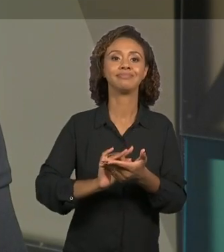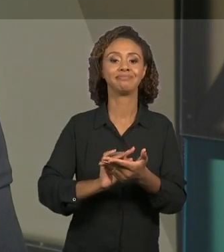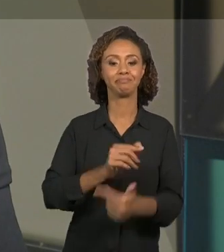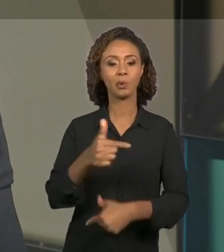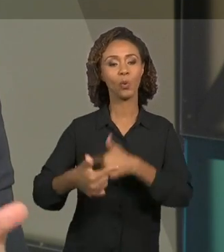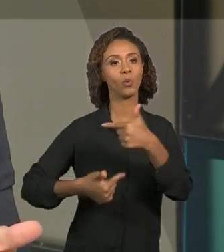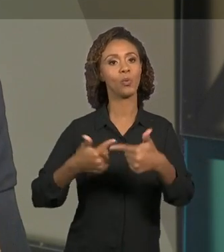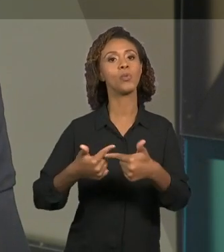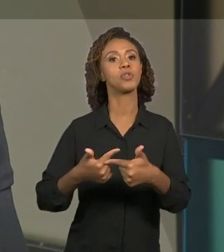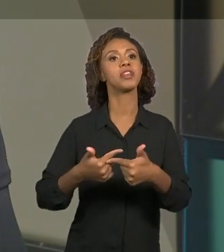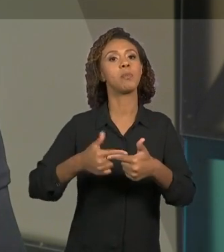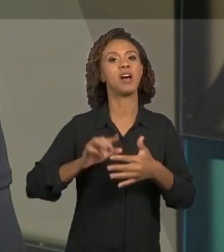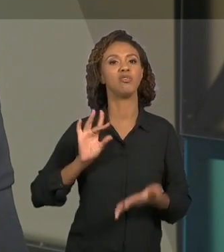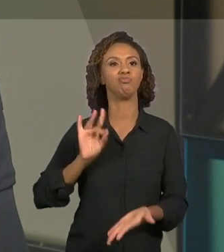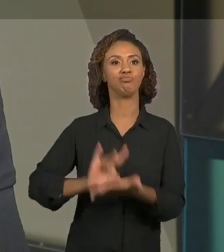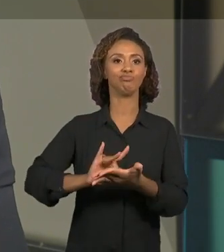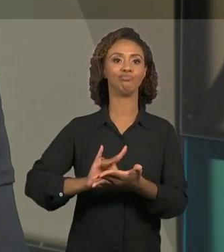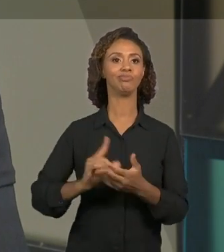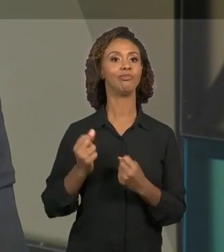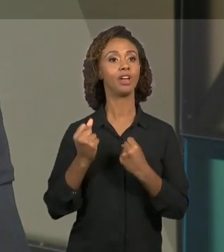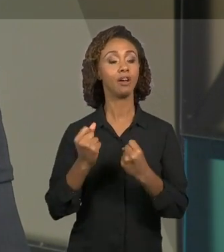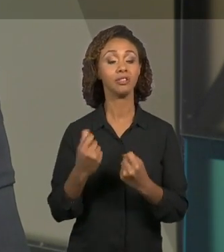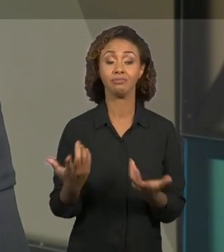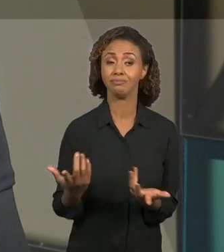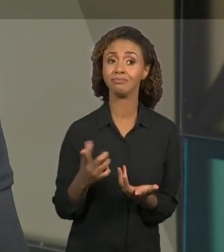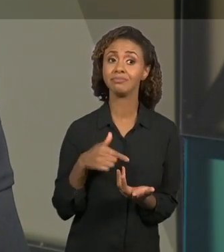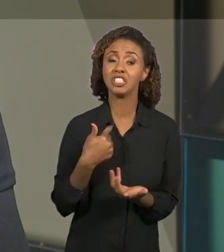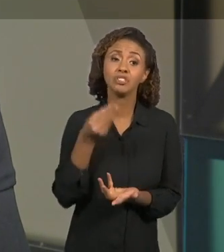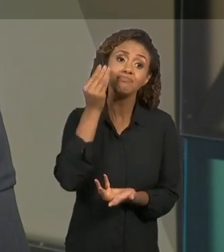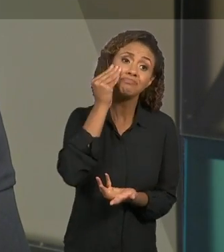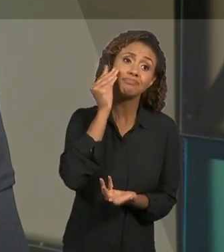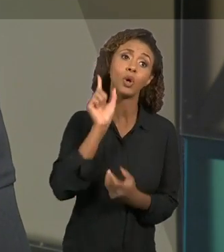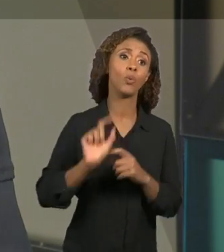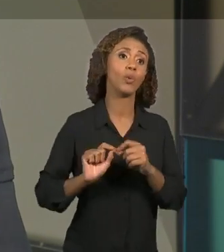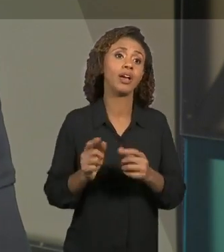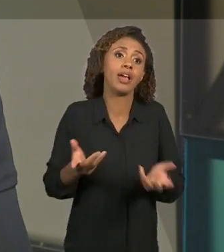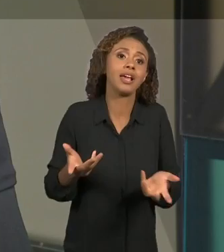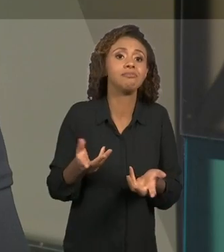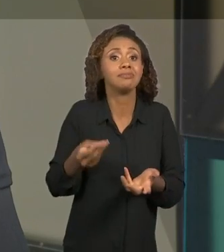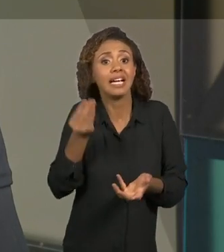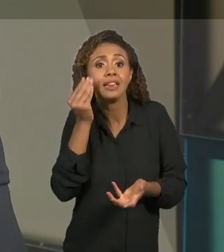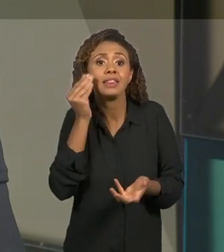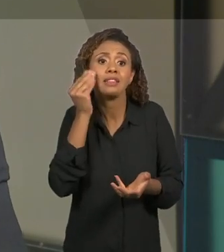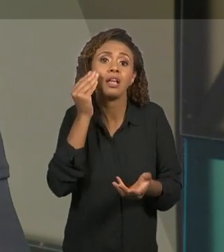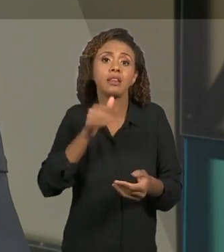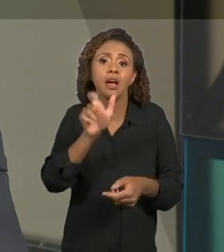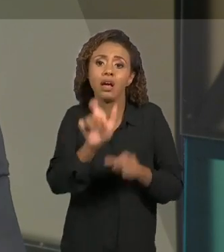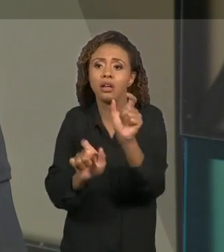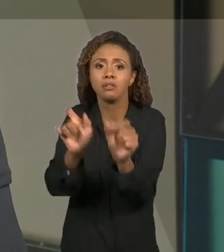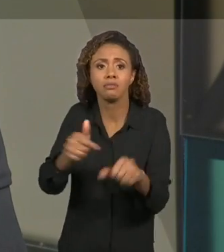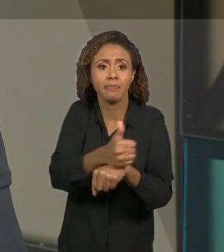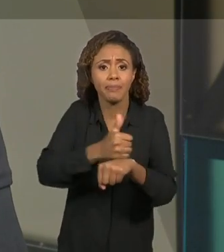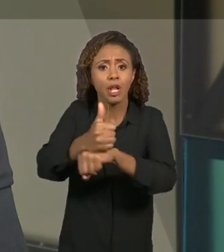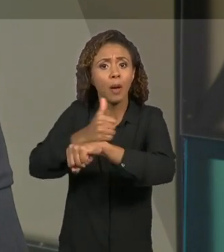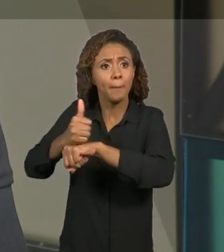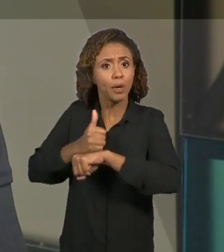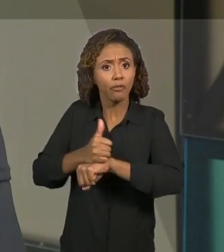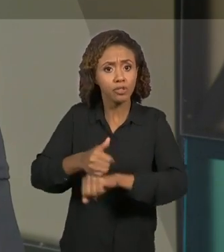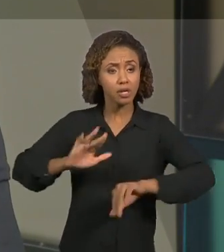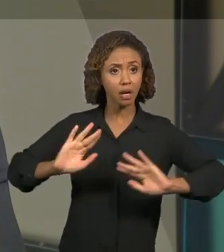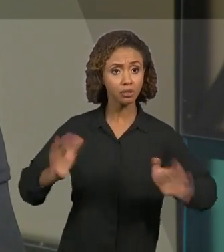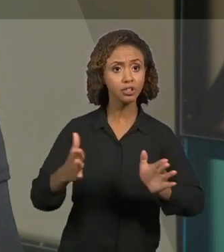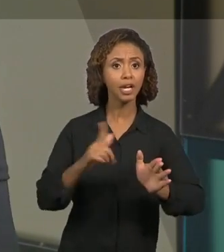a gente busca atender essa demanda e de alguma maneira é atualizar os profissionais trazer aos